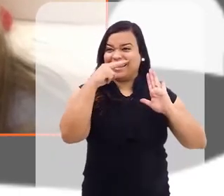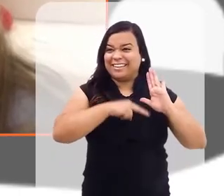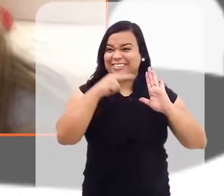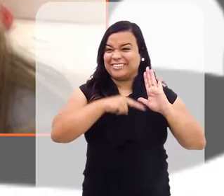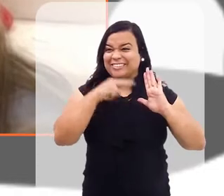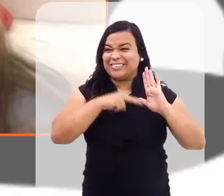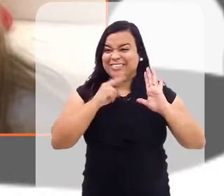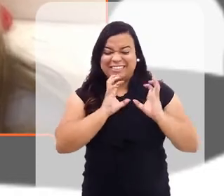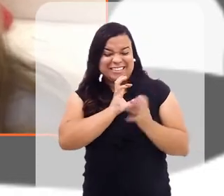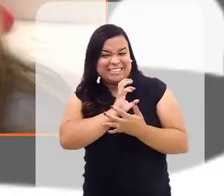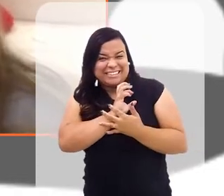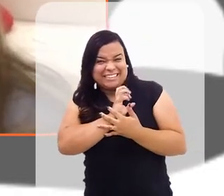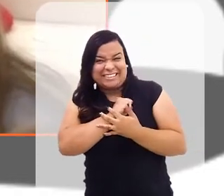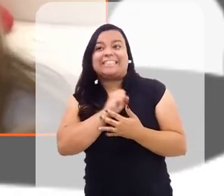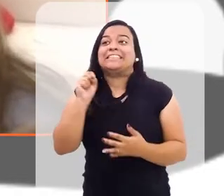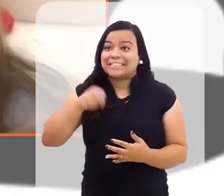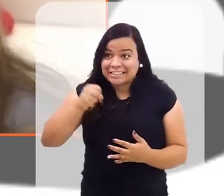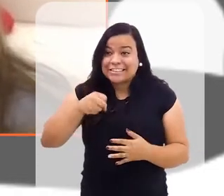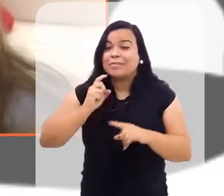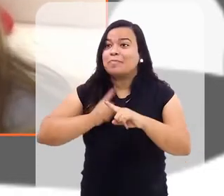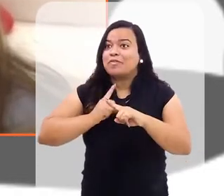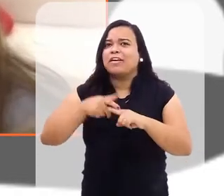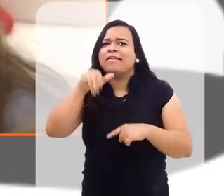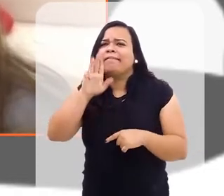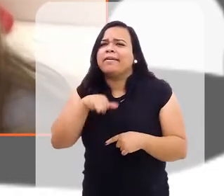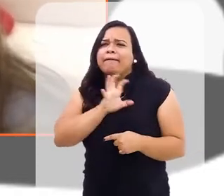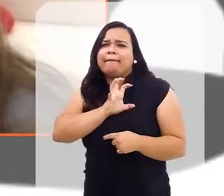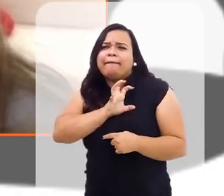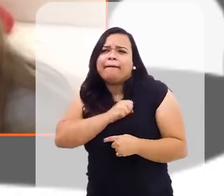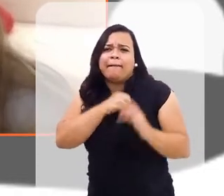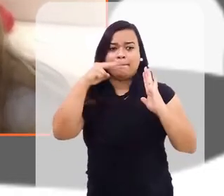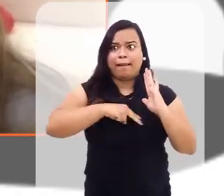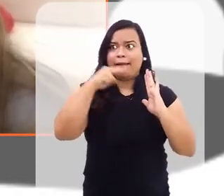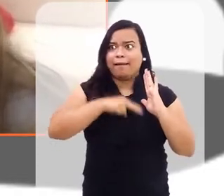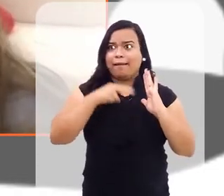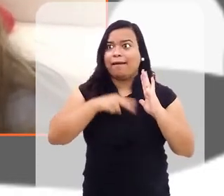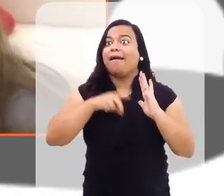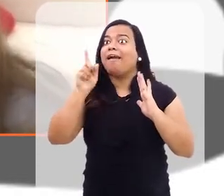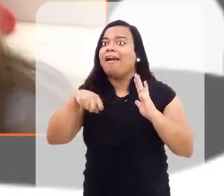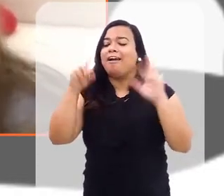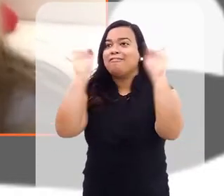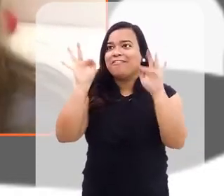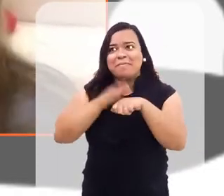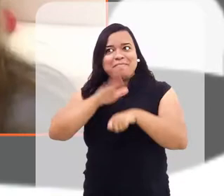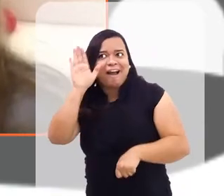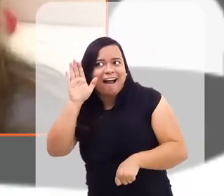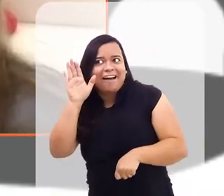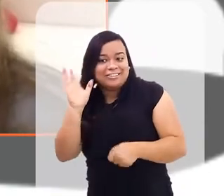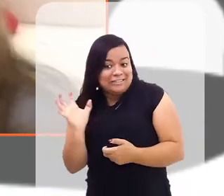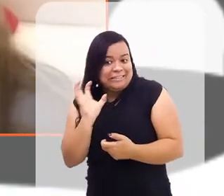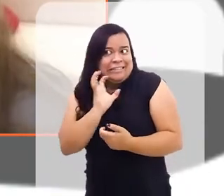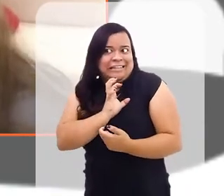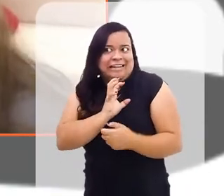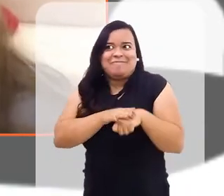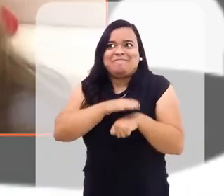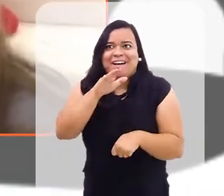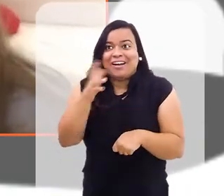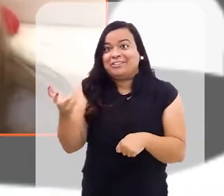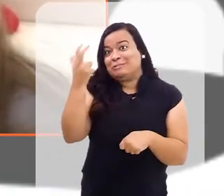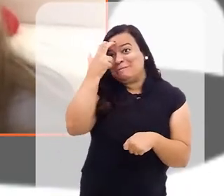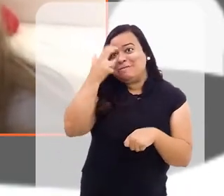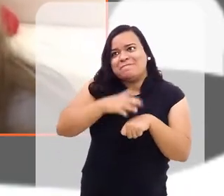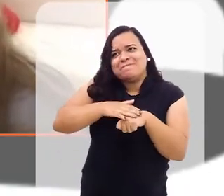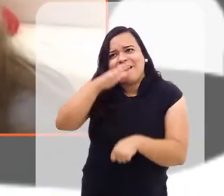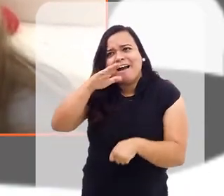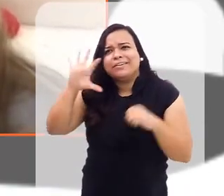leitores apaixonados. Sim, porque quem ama uma boa leitura é mais feliz, mais rico, mais culto,